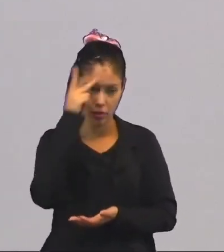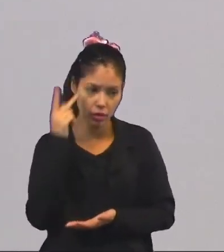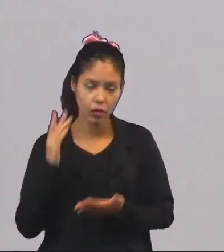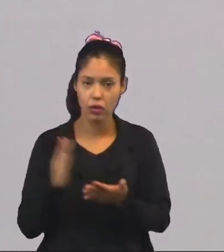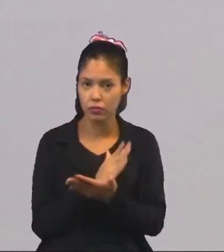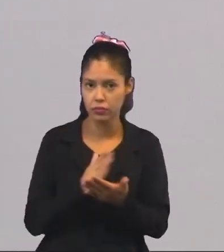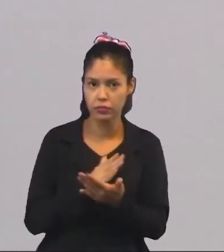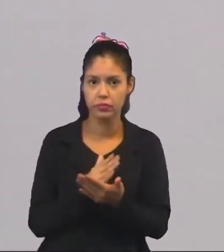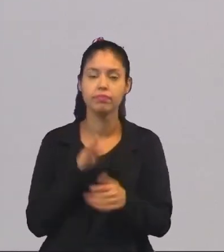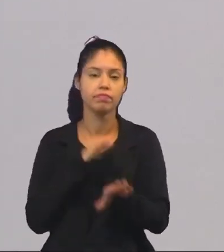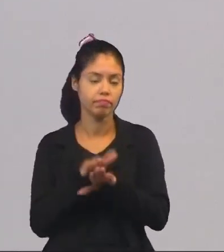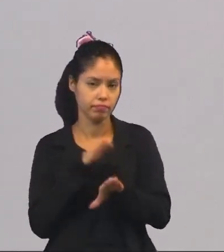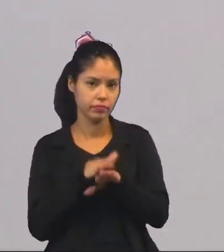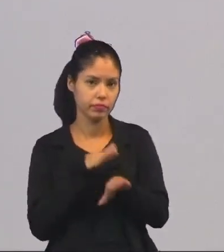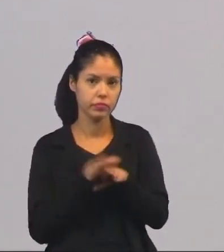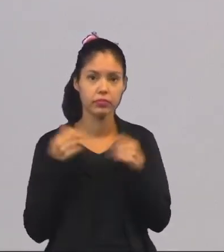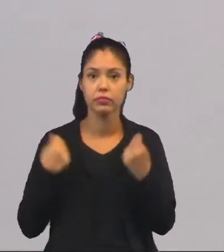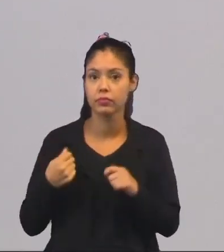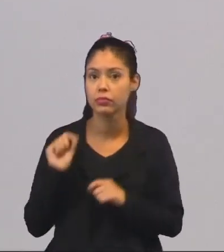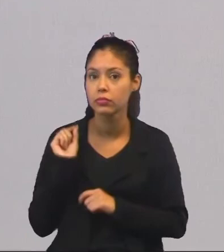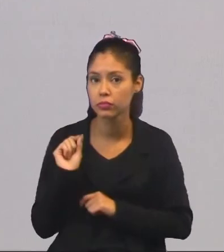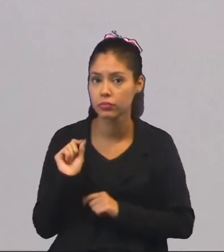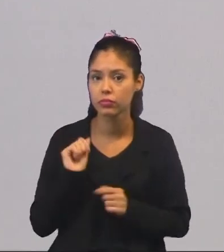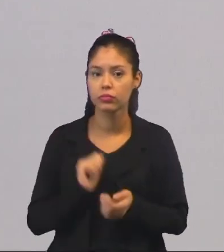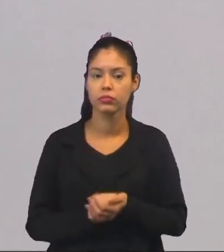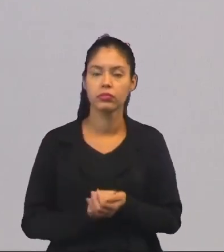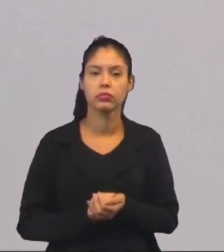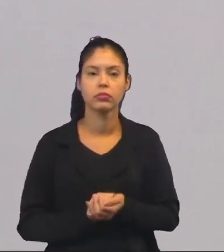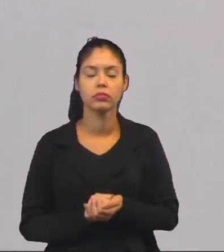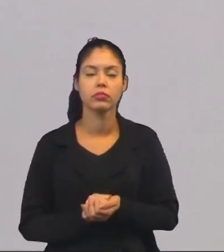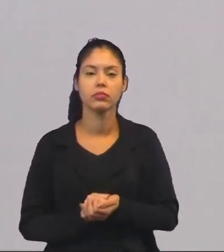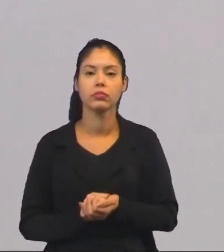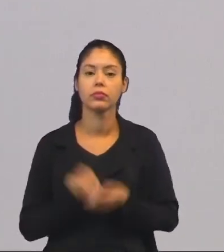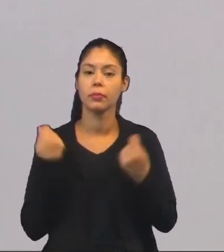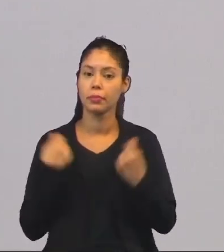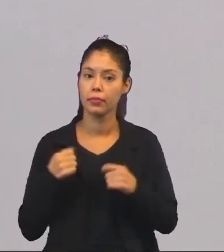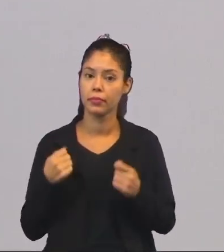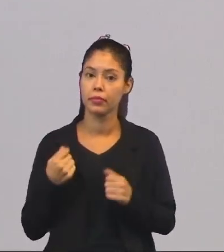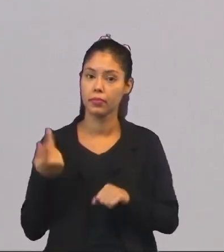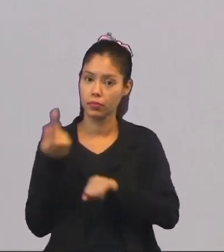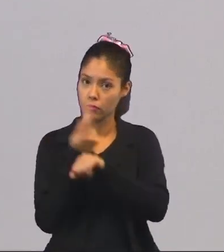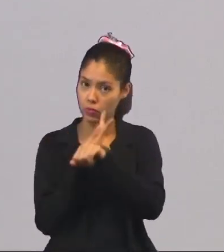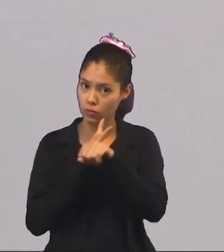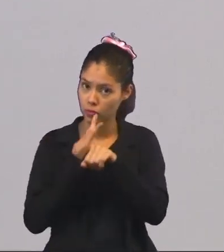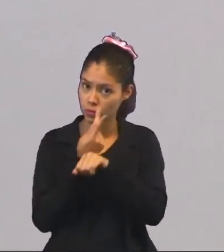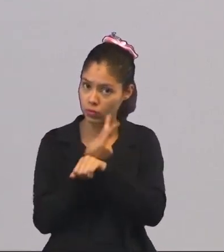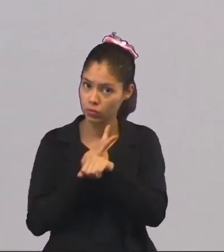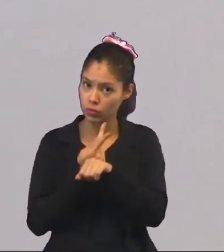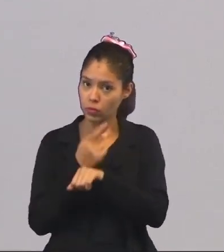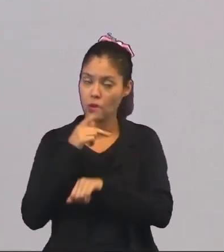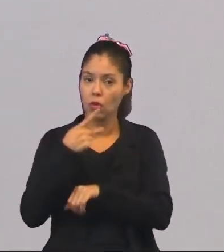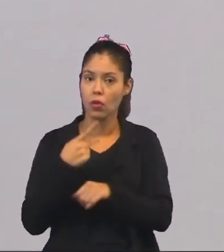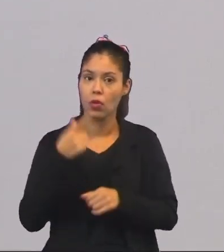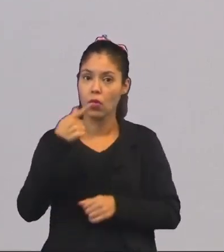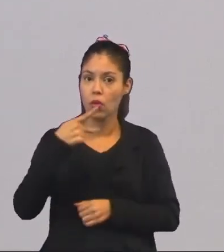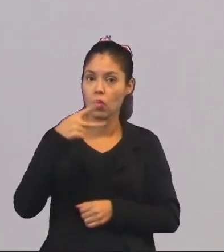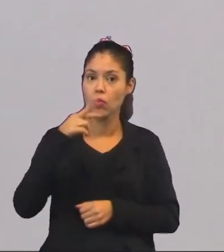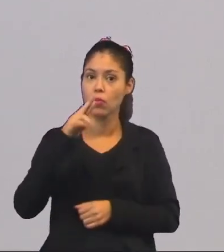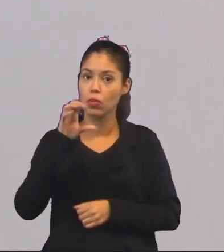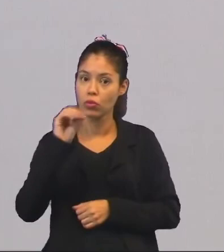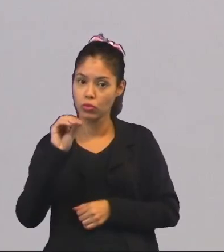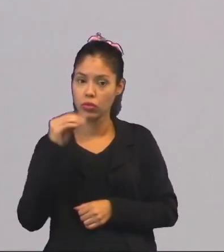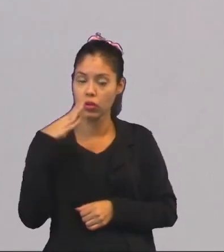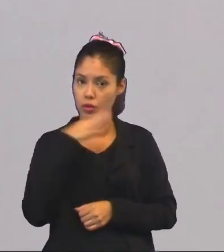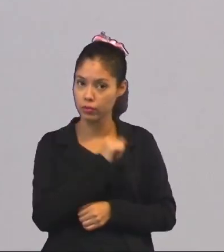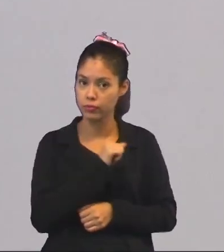pessoa tem relações sexuais, o que ela deve fazer? Periodicamente, ela deve procurar um posto de saúde para fazer aqueles testes